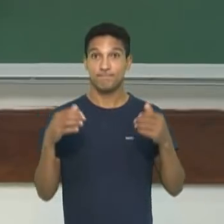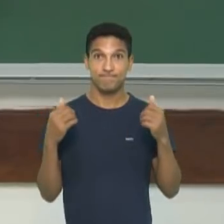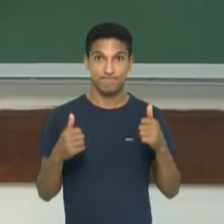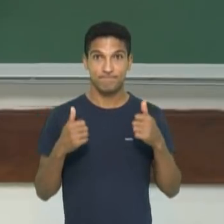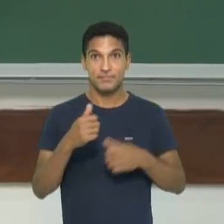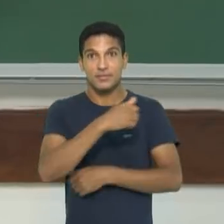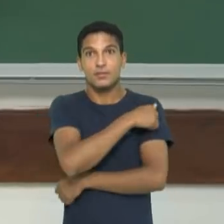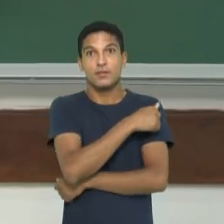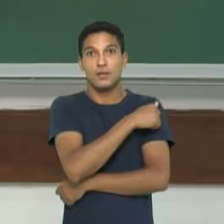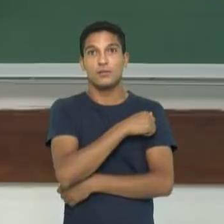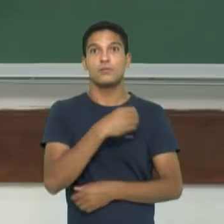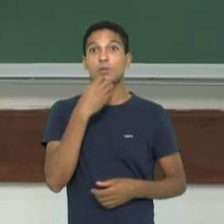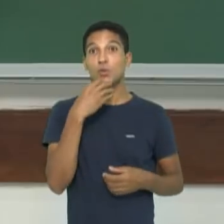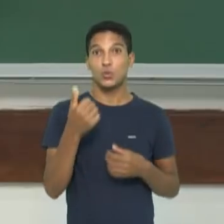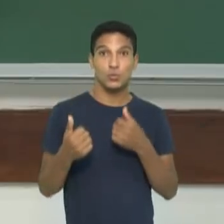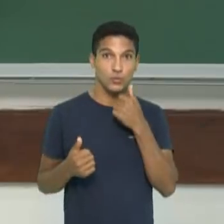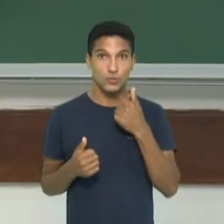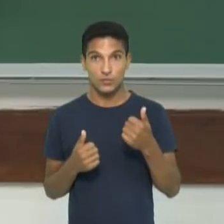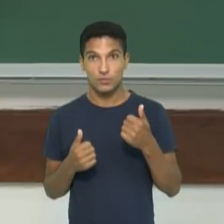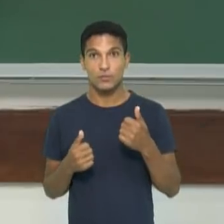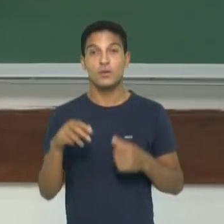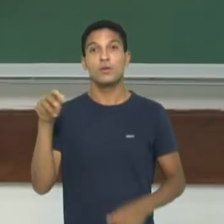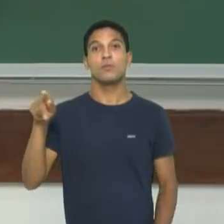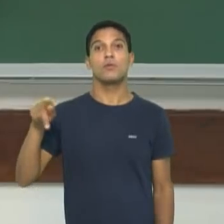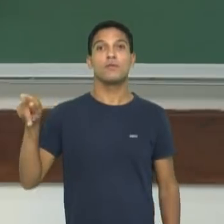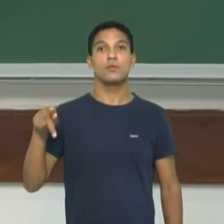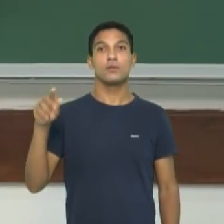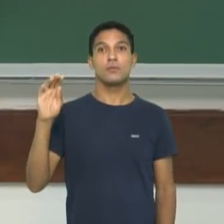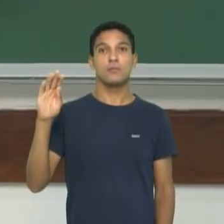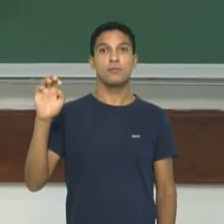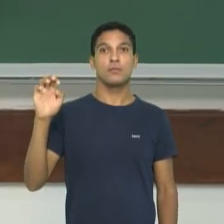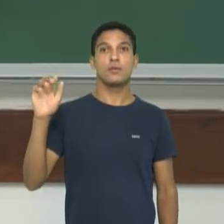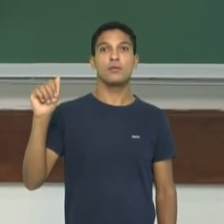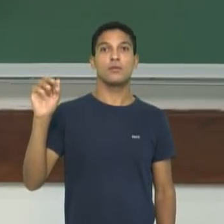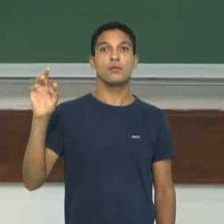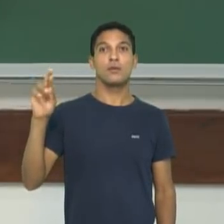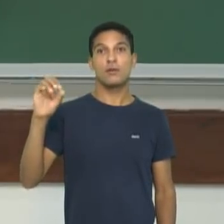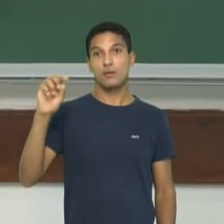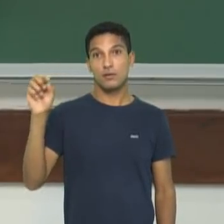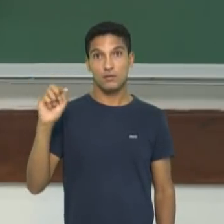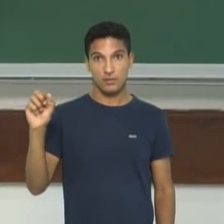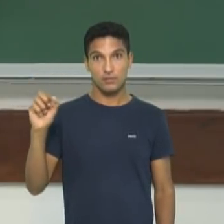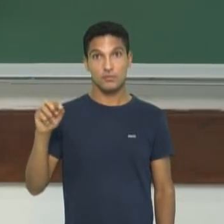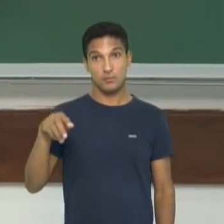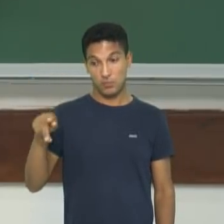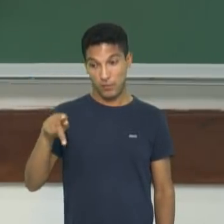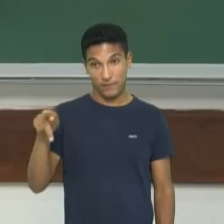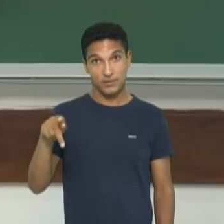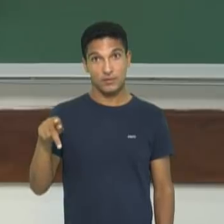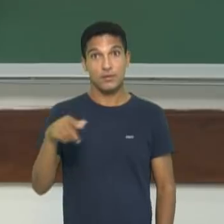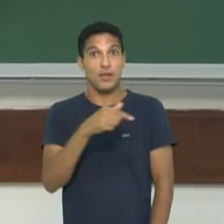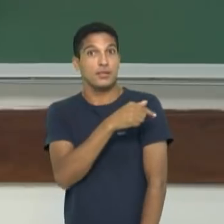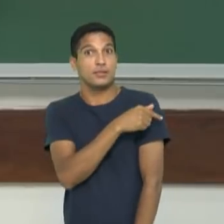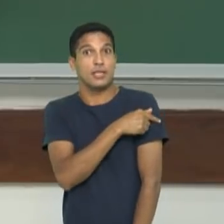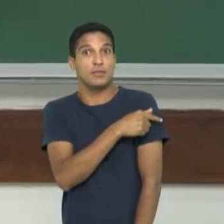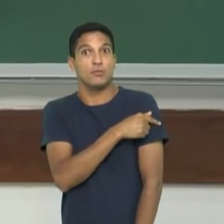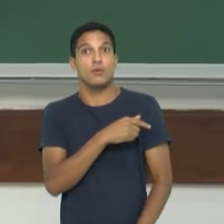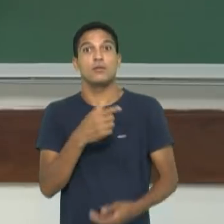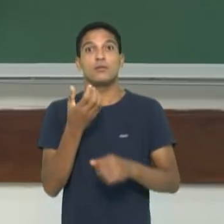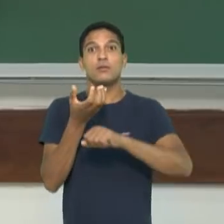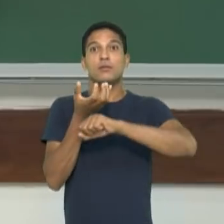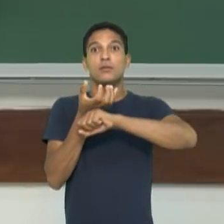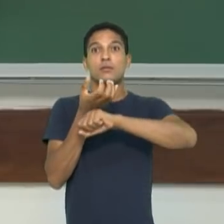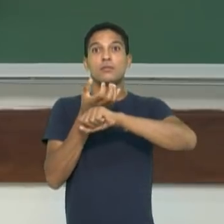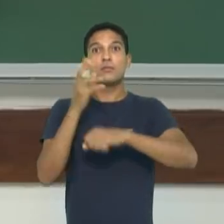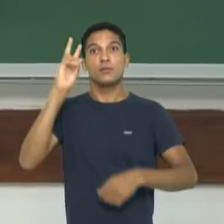Olá, galerinha, tudo bom? Sou a professora Beatriz Carvalho, professora do 7º ano de História. E nós estamos na